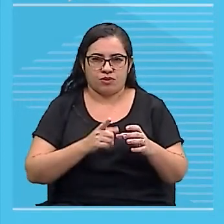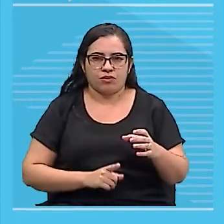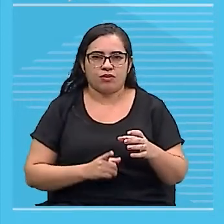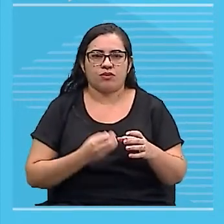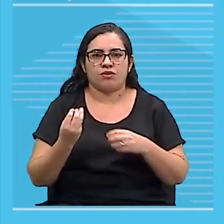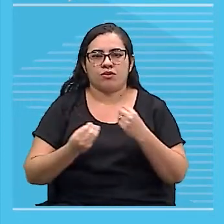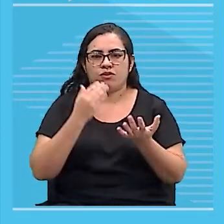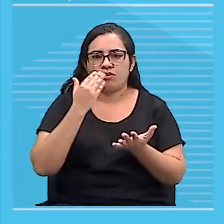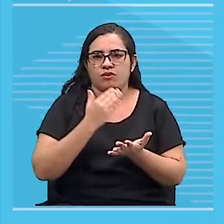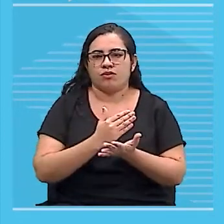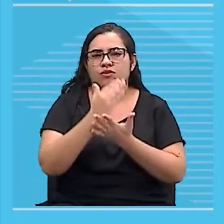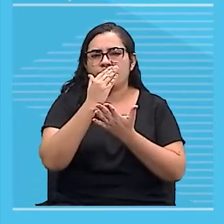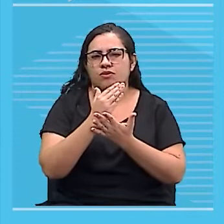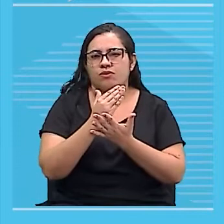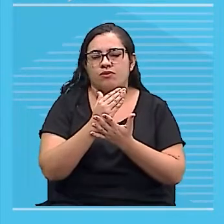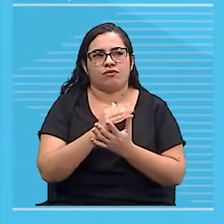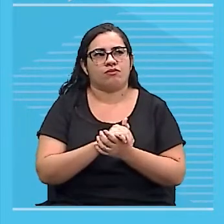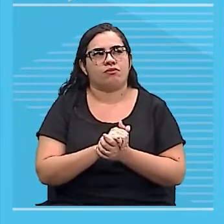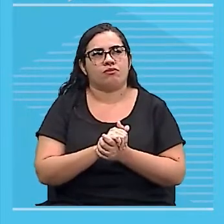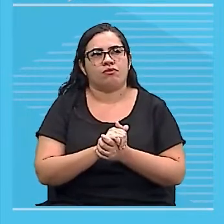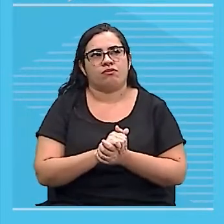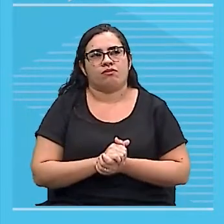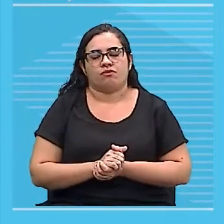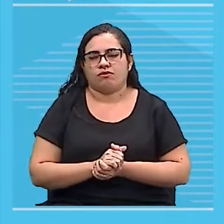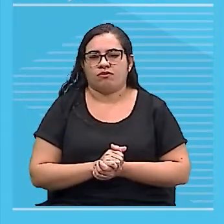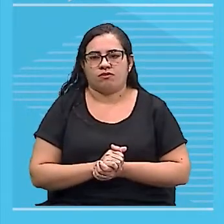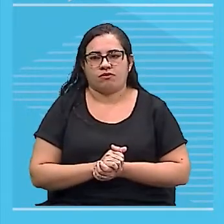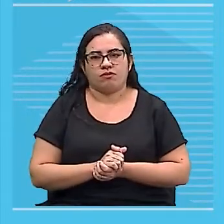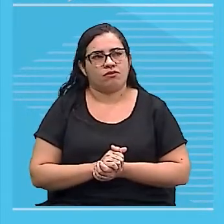a função de